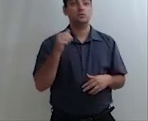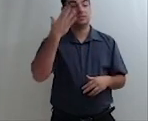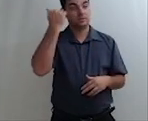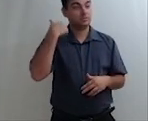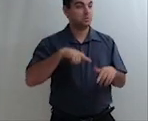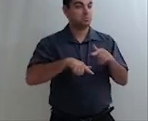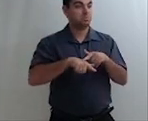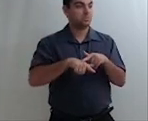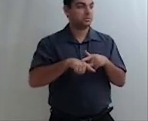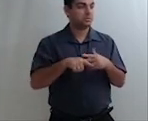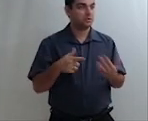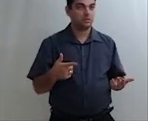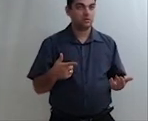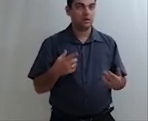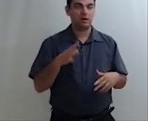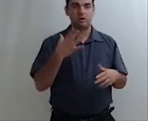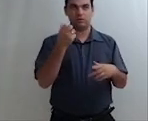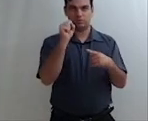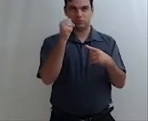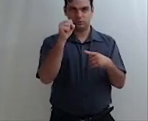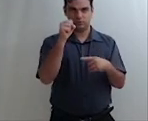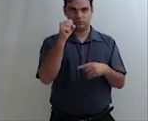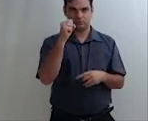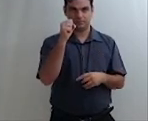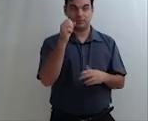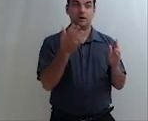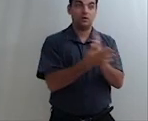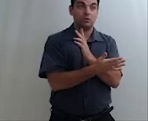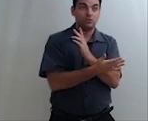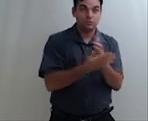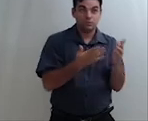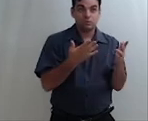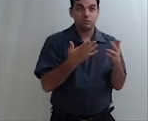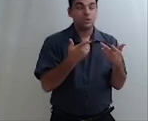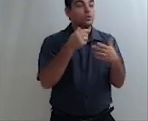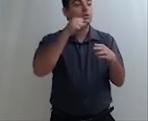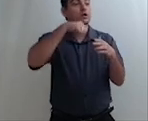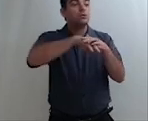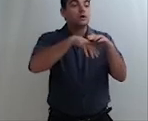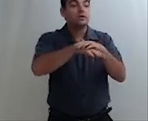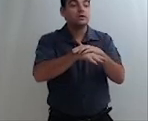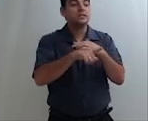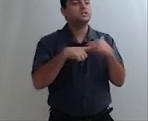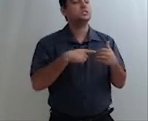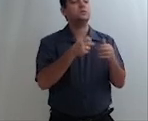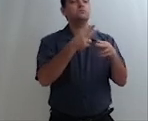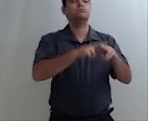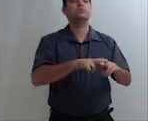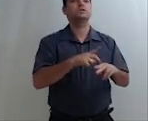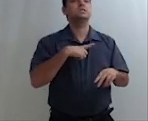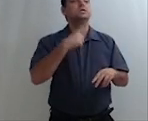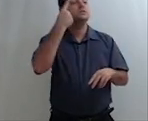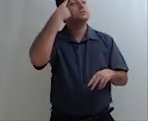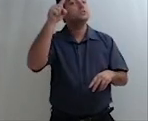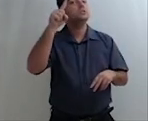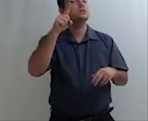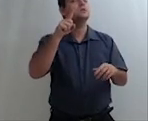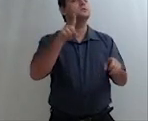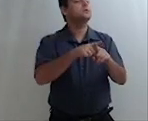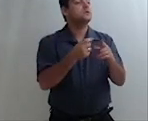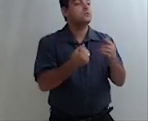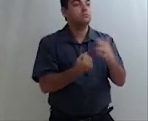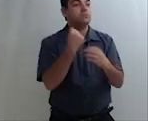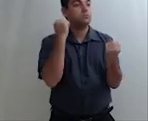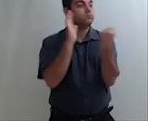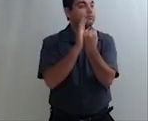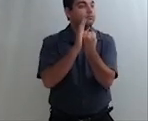tópico oito algum as embalagens encontravam-se lacradas e com datas de validade fabricação bastante